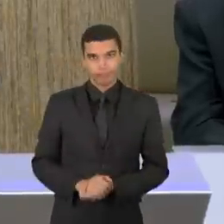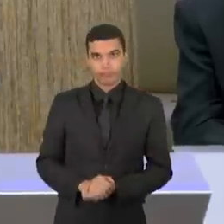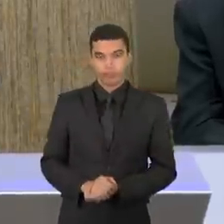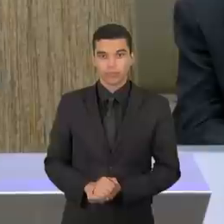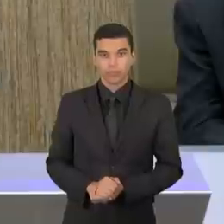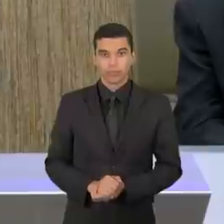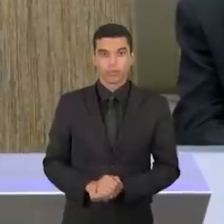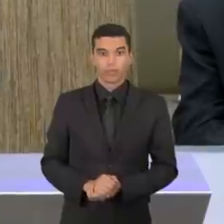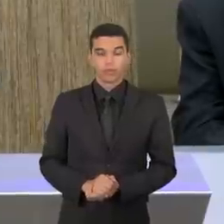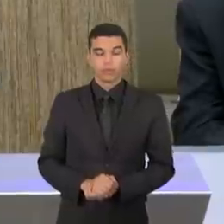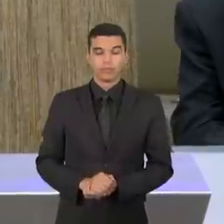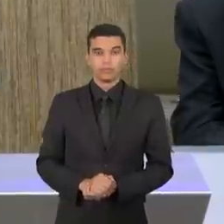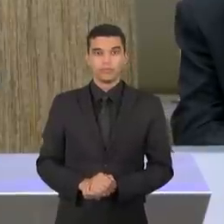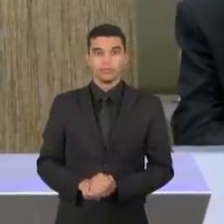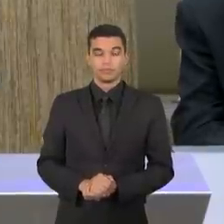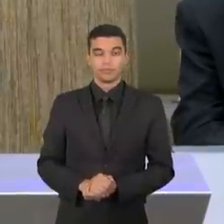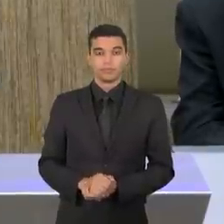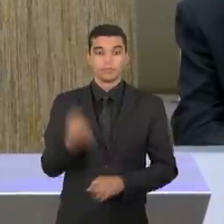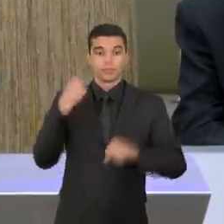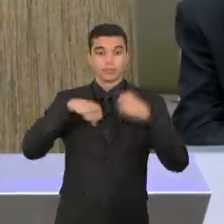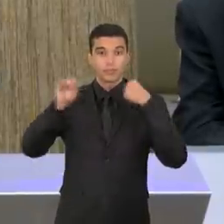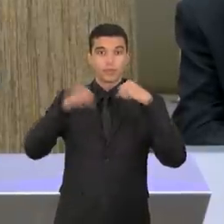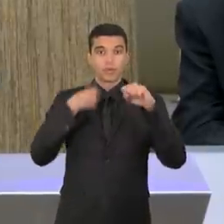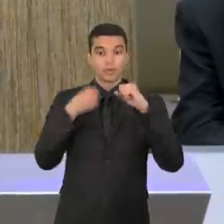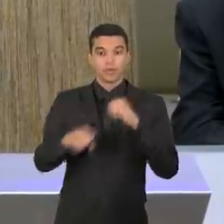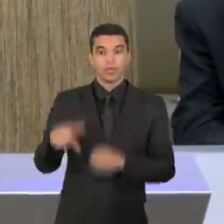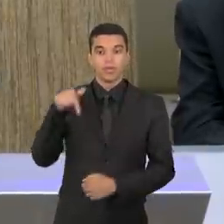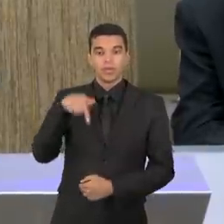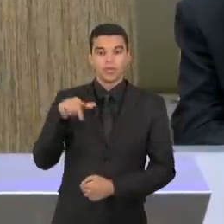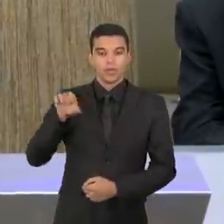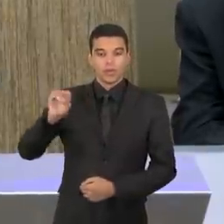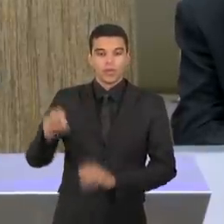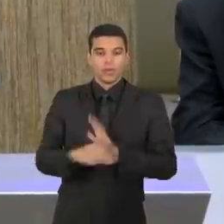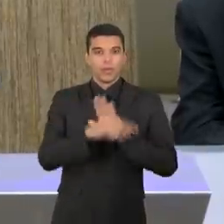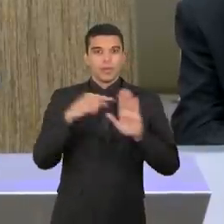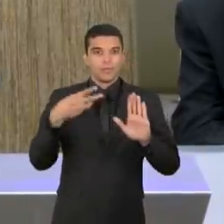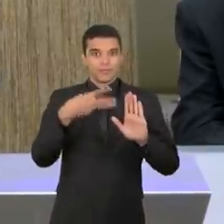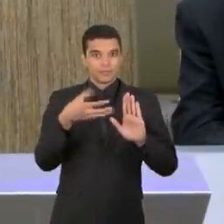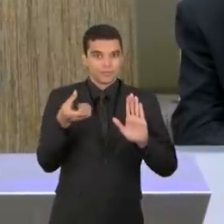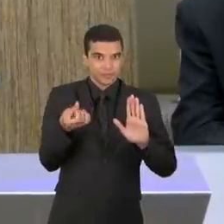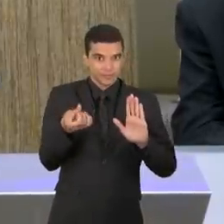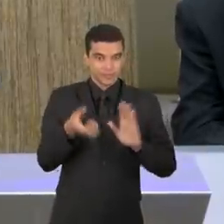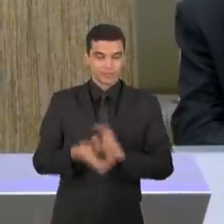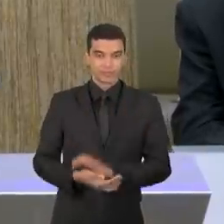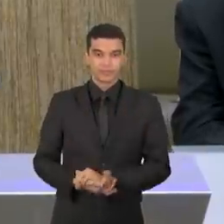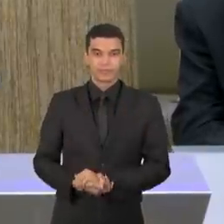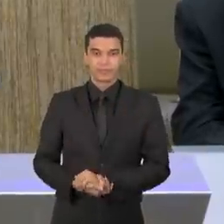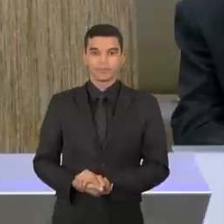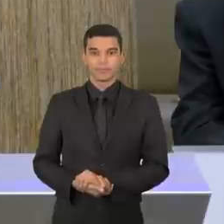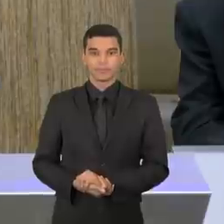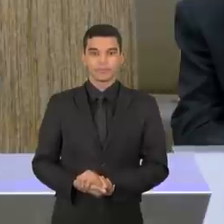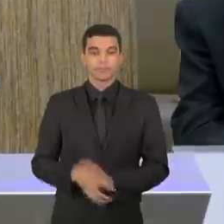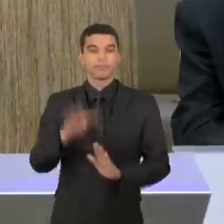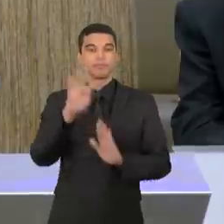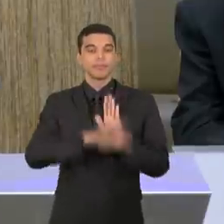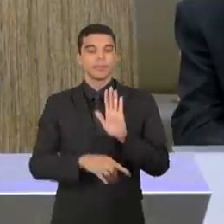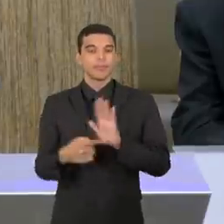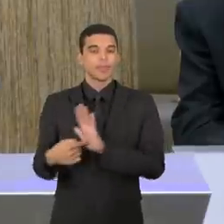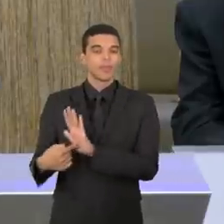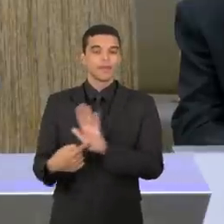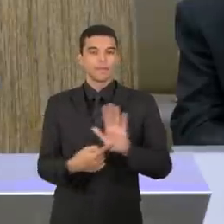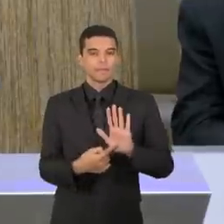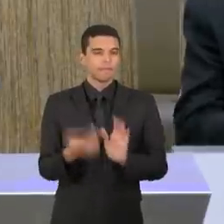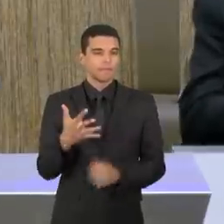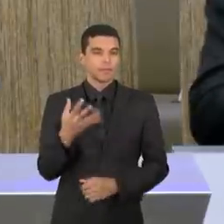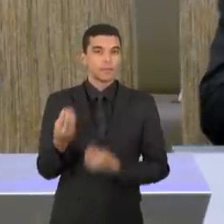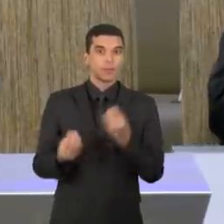Salmo 78 e o versículo 36, diz mais ou menos